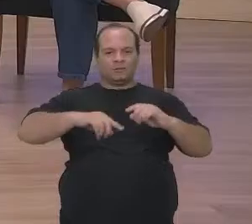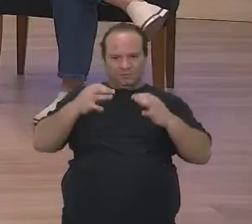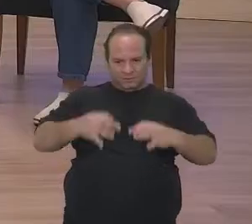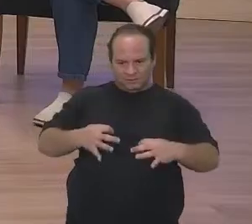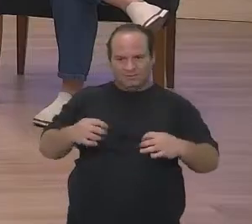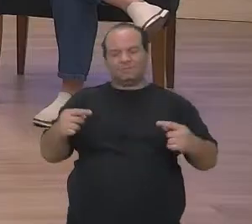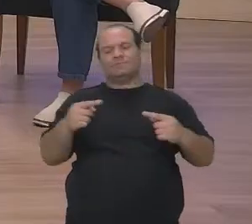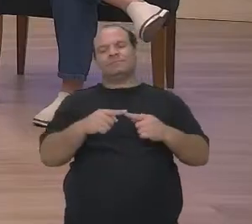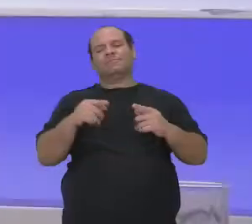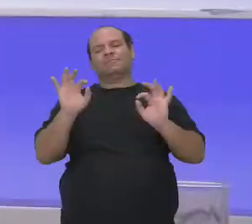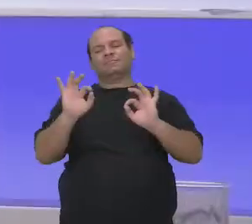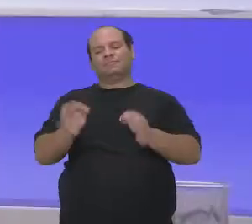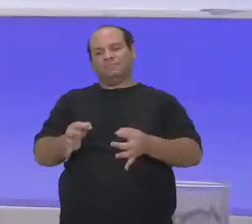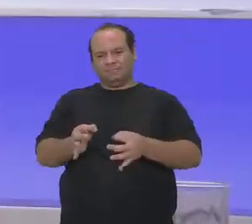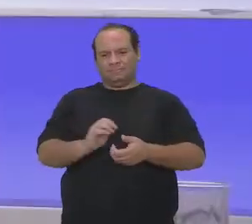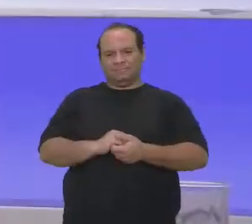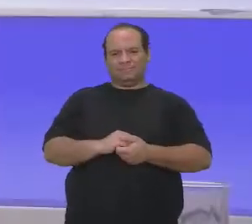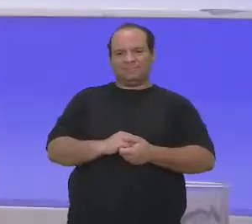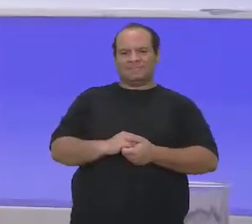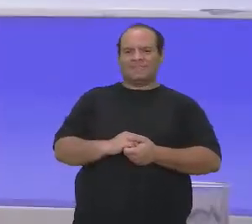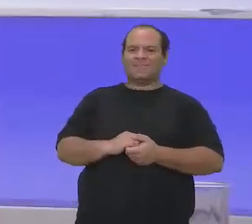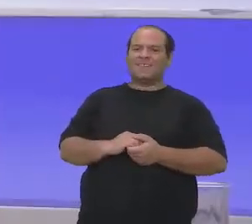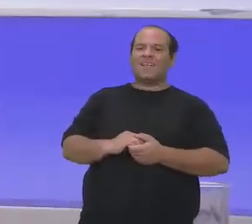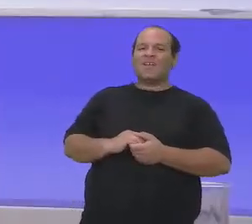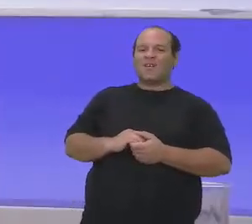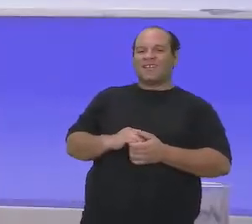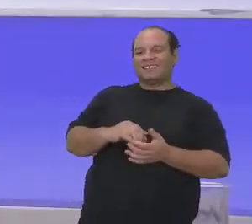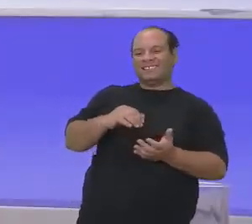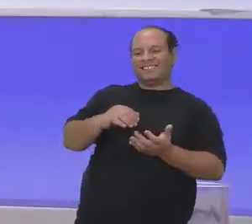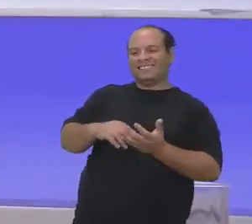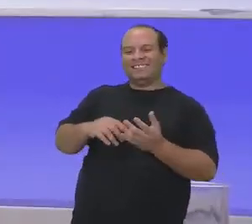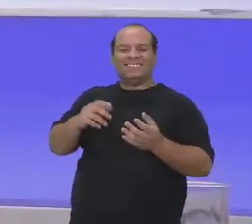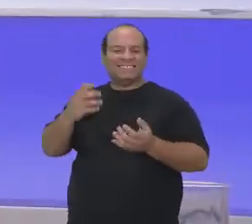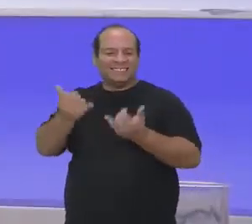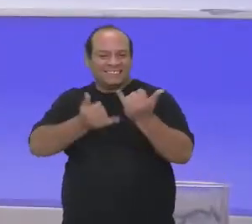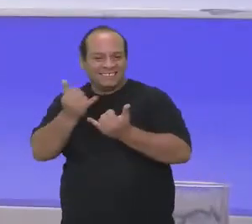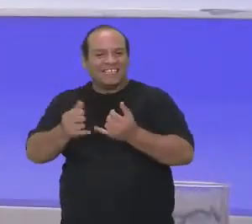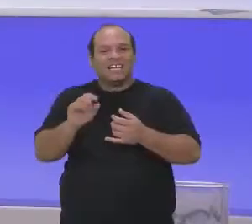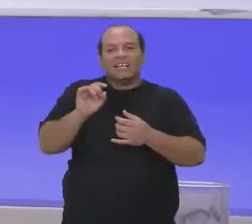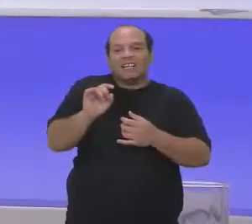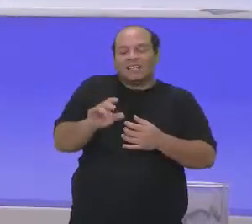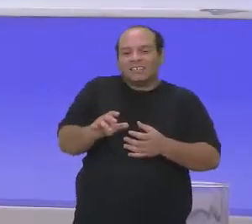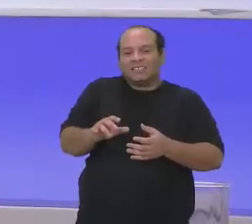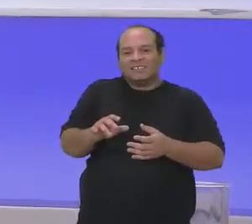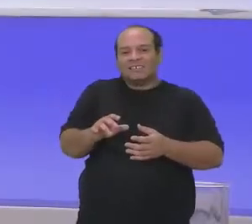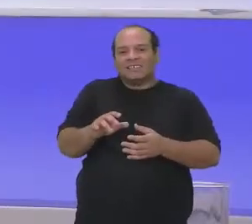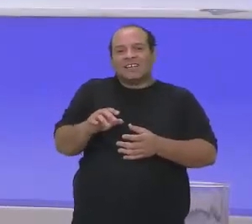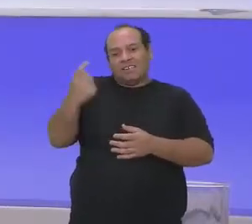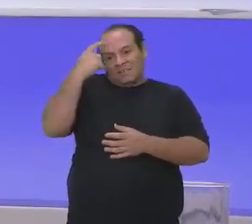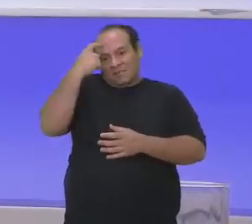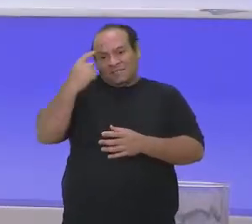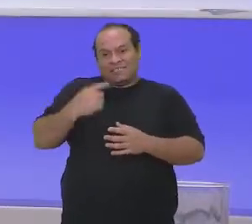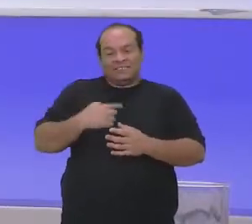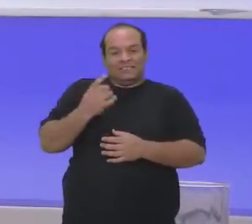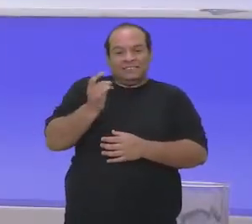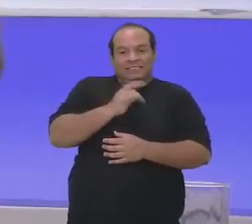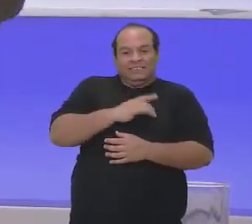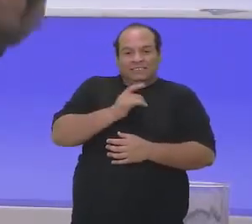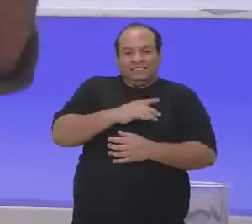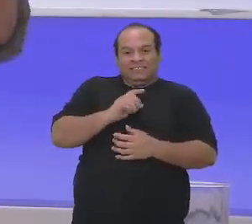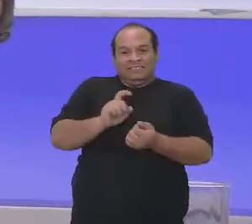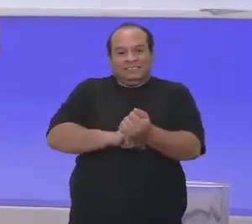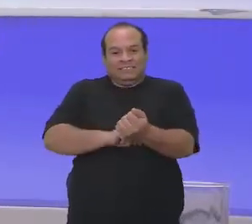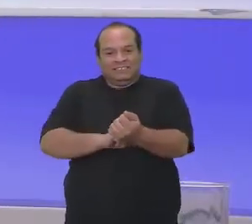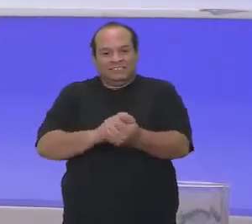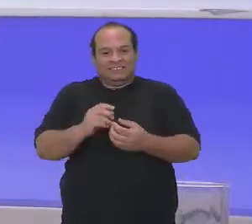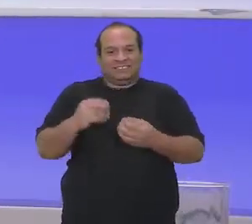É isso aí. Foi uma pegadinha, desculpa, a gente não havia combinado. Isso daqui foi só para quebrar o gelo, que eu achei que eu ia estar muito nervoso aqui na hora. Eu